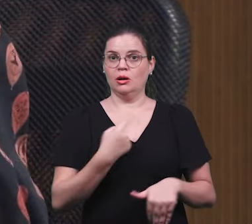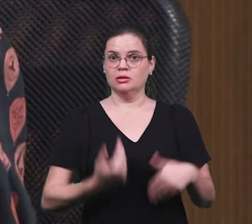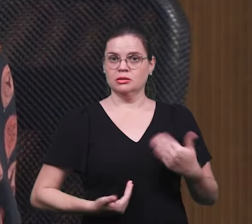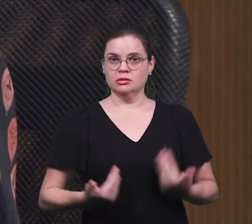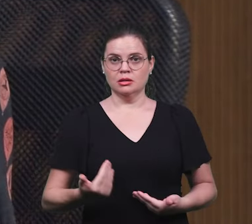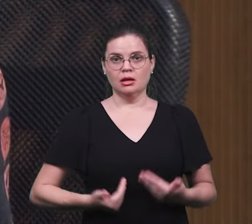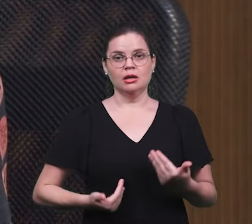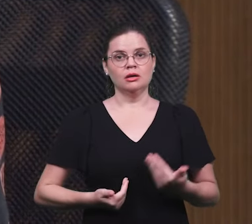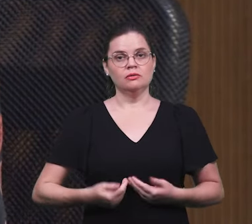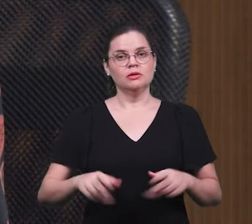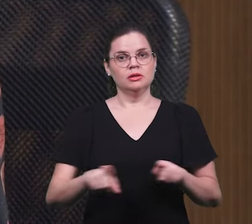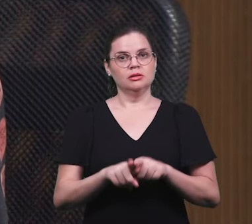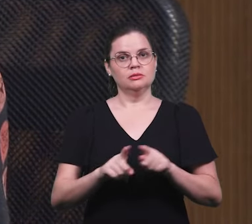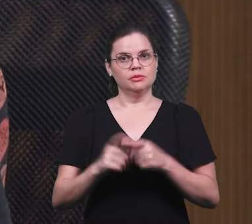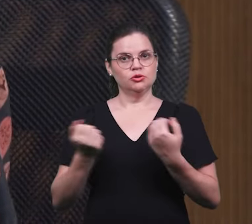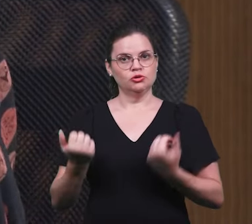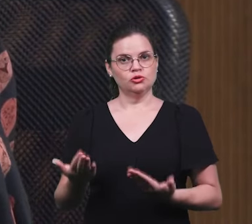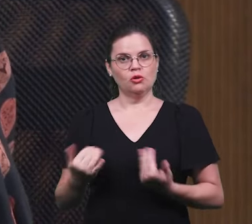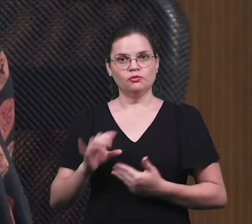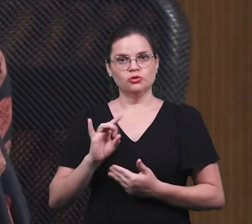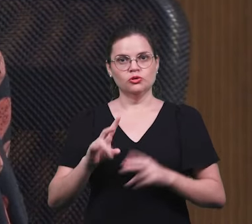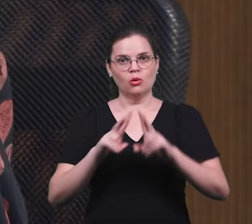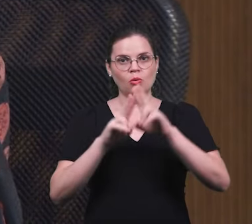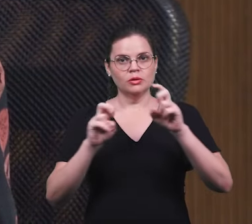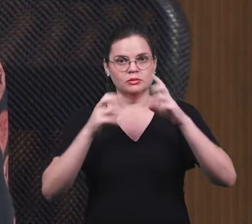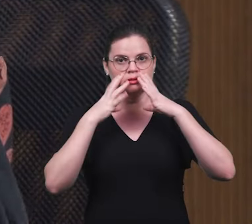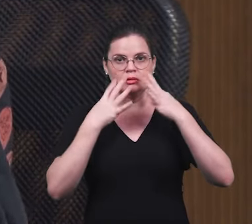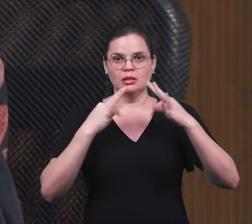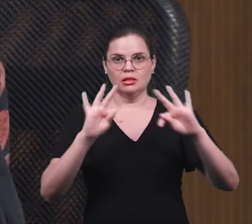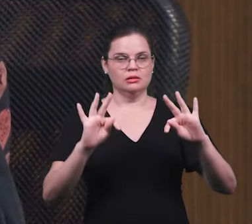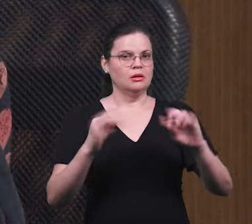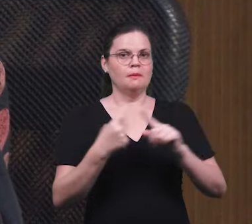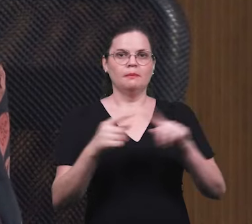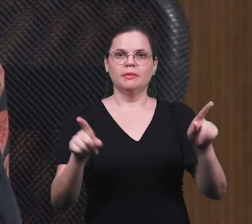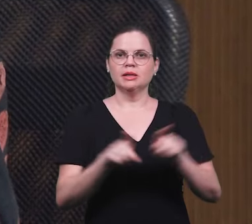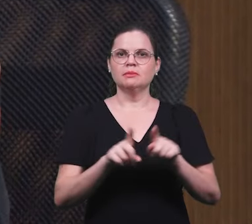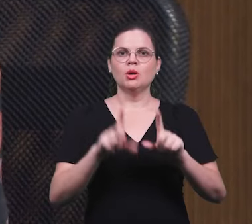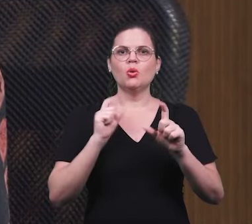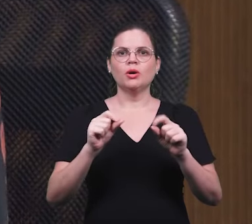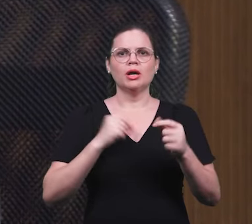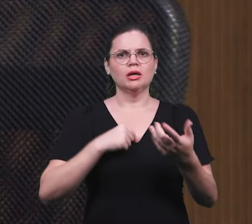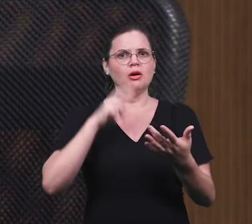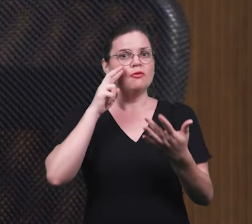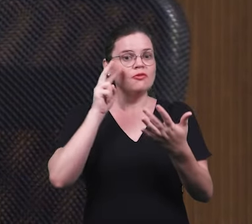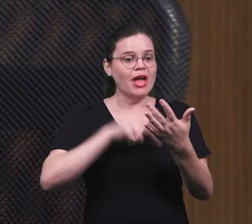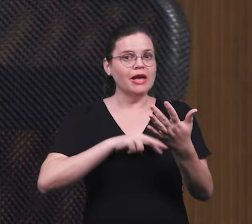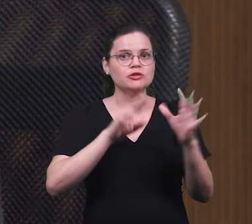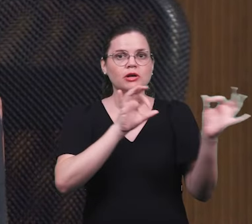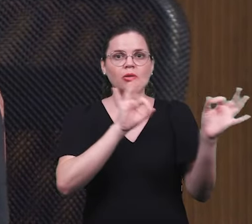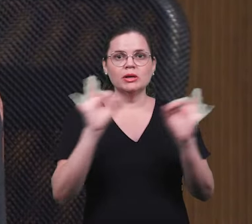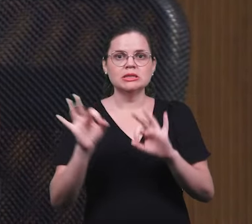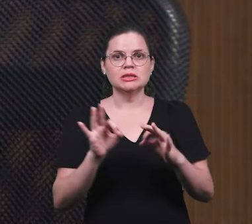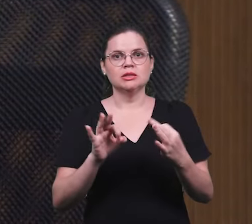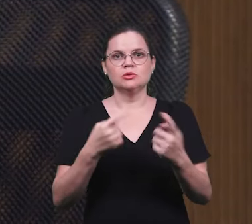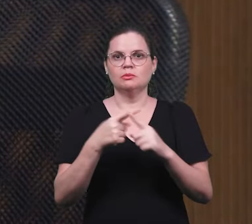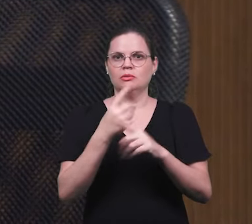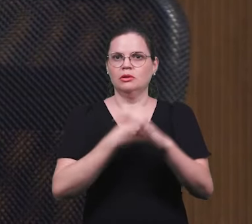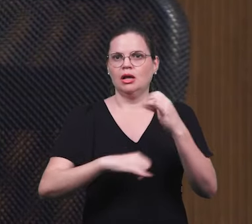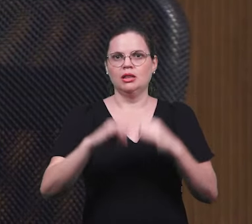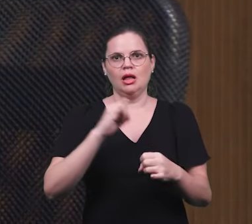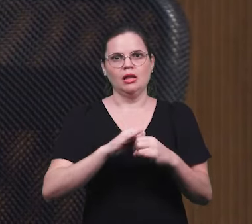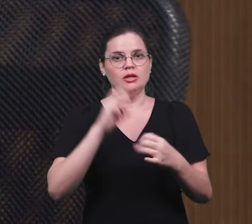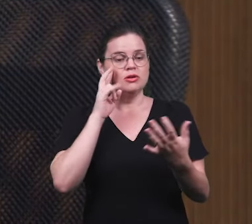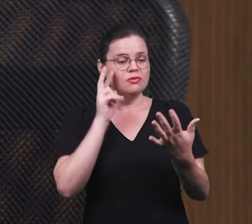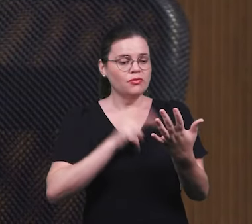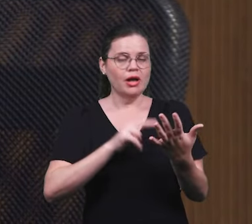né? Não só em relação ao nosso testemunho, mas em relação àquilo que é consumido, que é consumo, né? Isso aqui, internet é